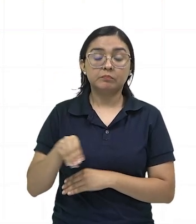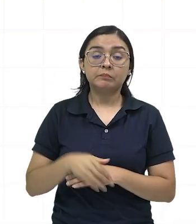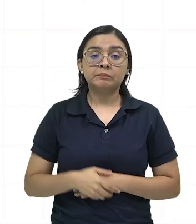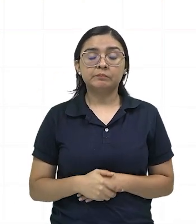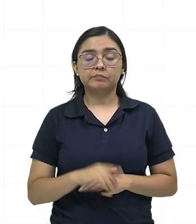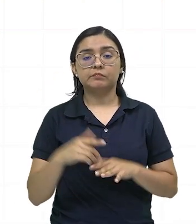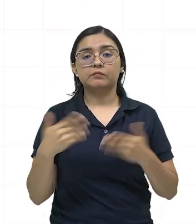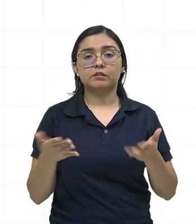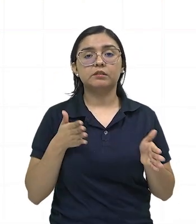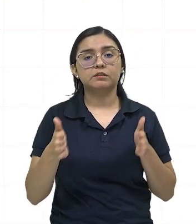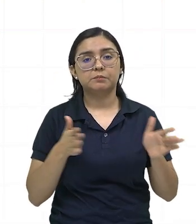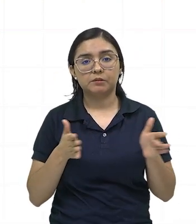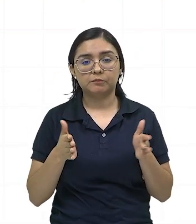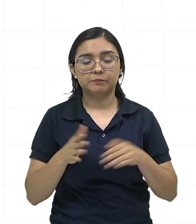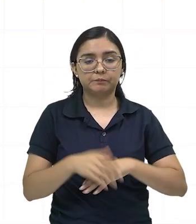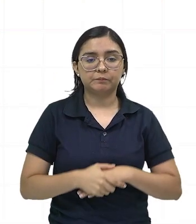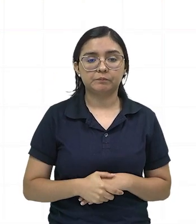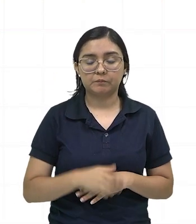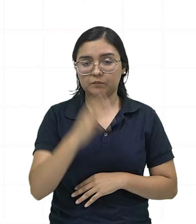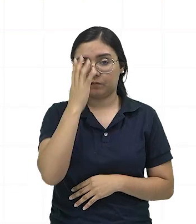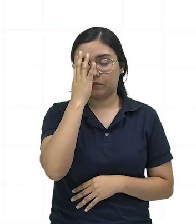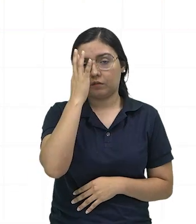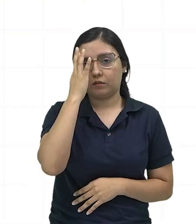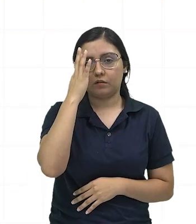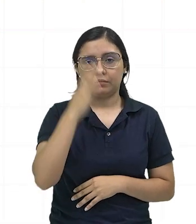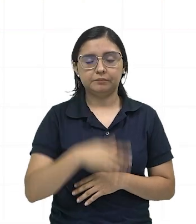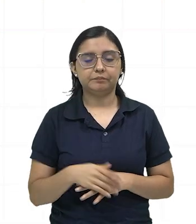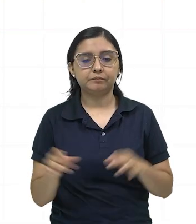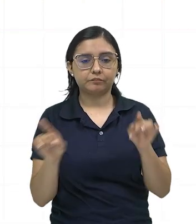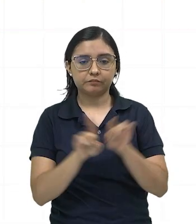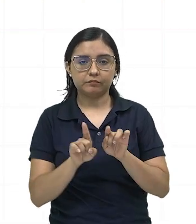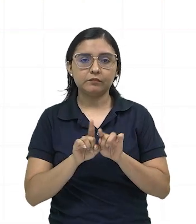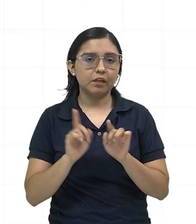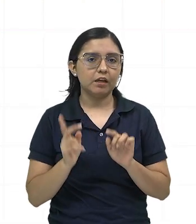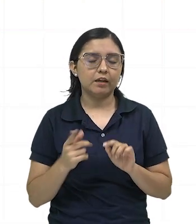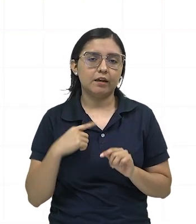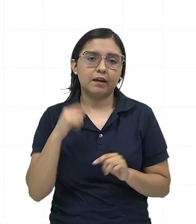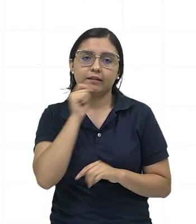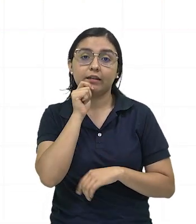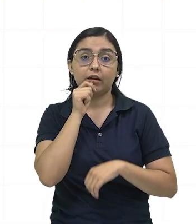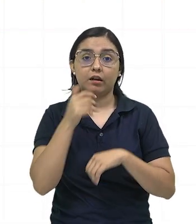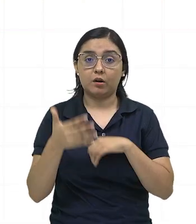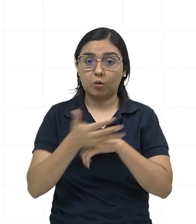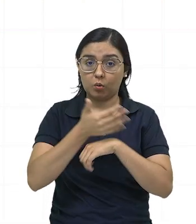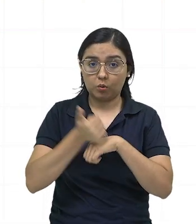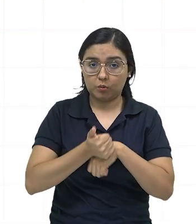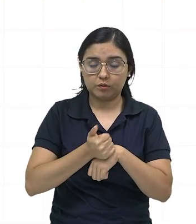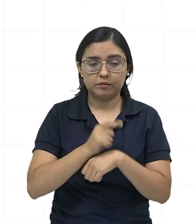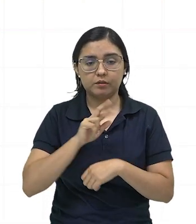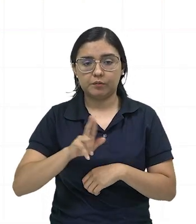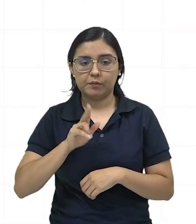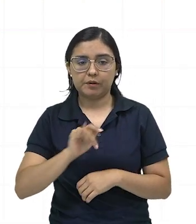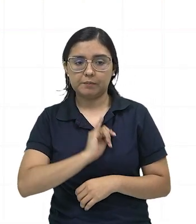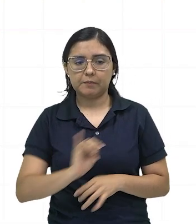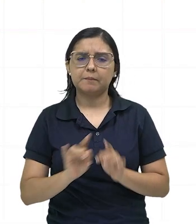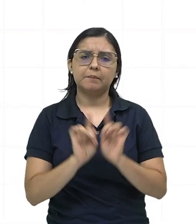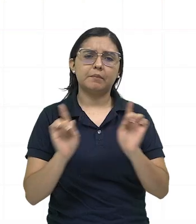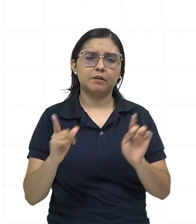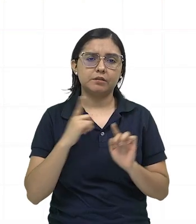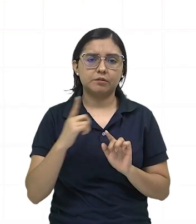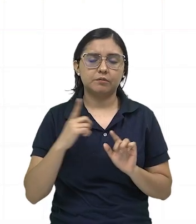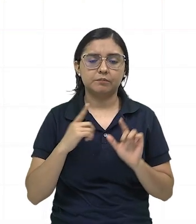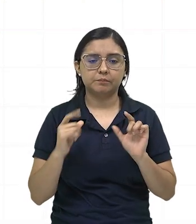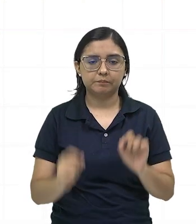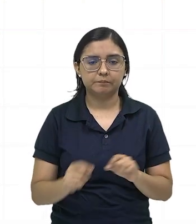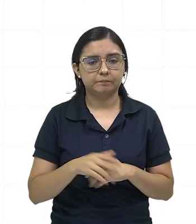dentro desse momento no Império. Ou melhor, ainda colônia, né? Ainda não era império, mas nós temos ainda os momentos finais